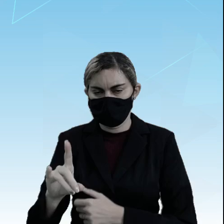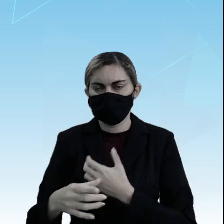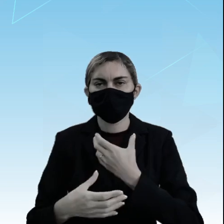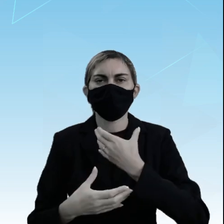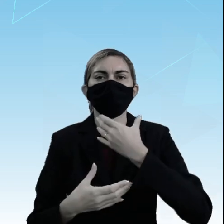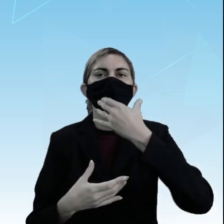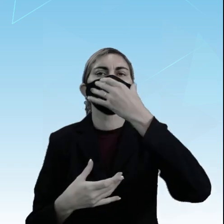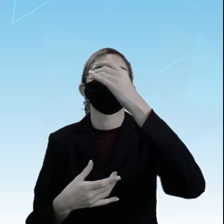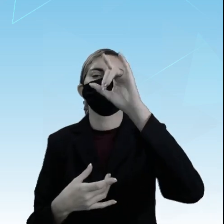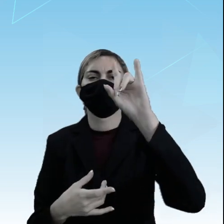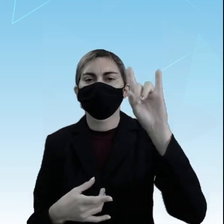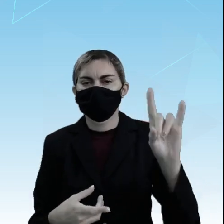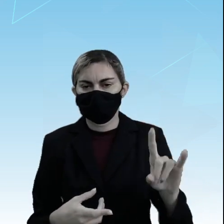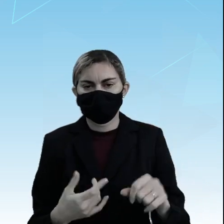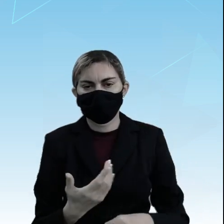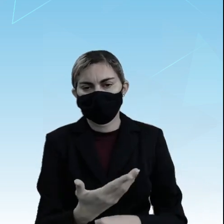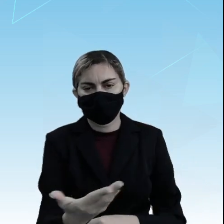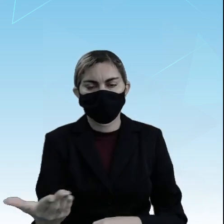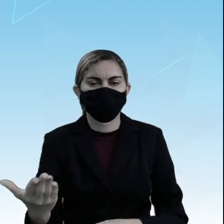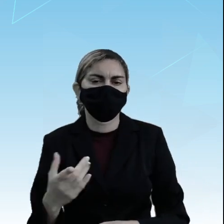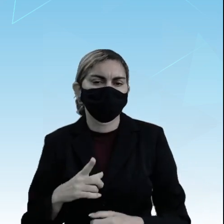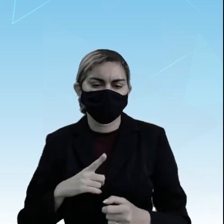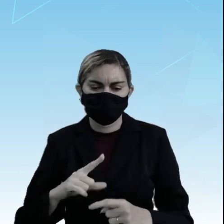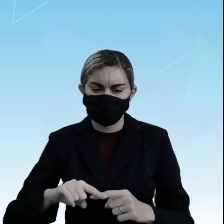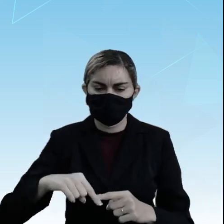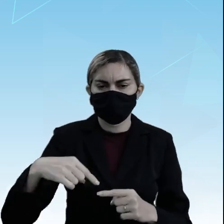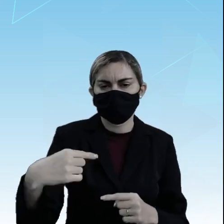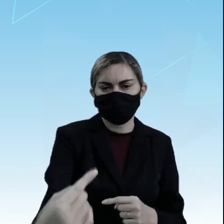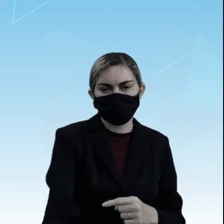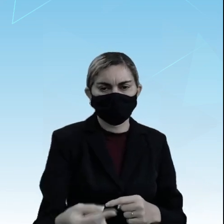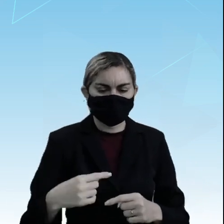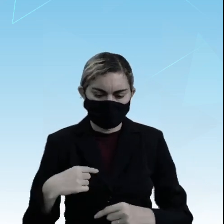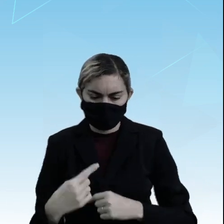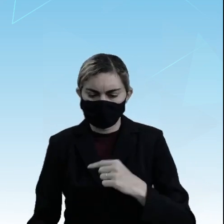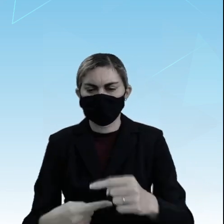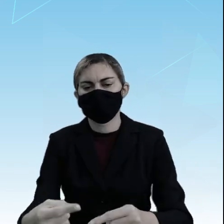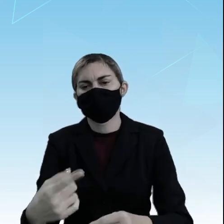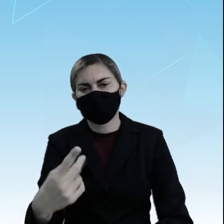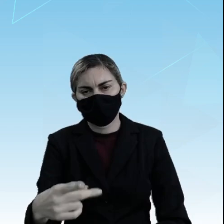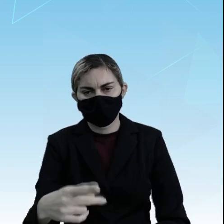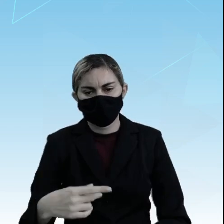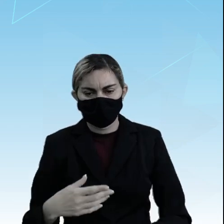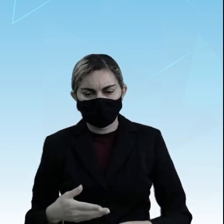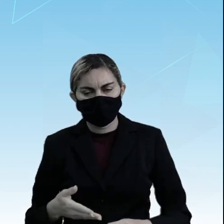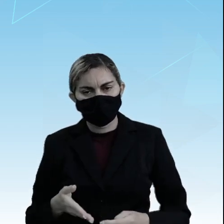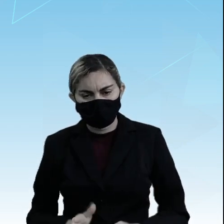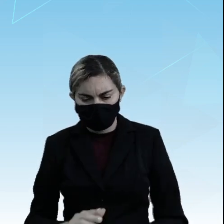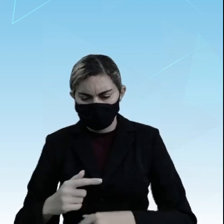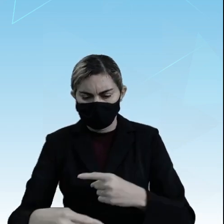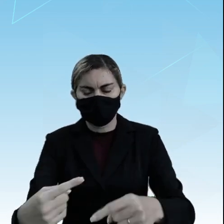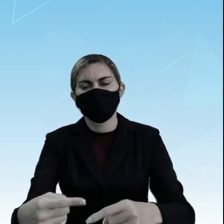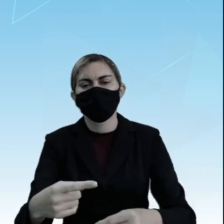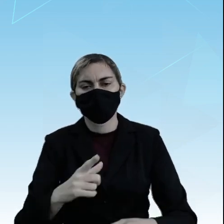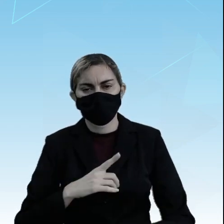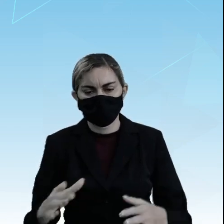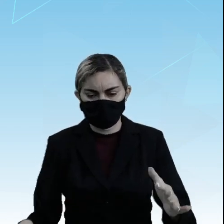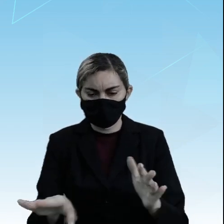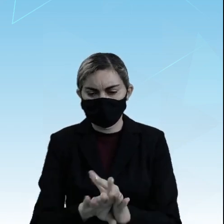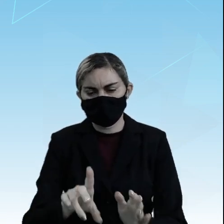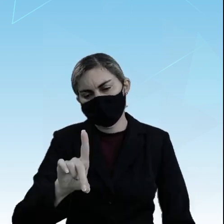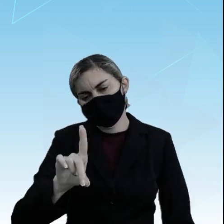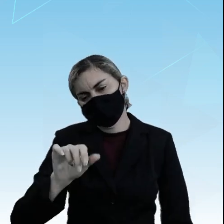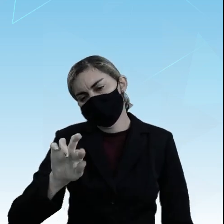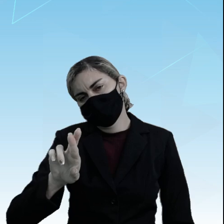o pescoço, ela iria passar essa herança para os seus descendentes. Aí chega Darwin e